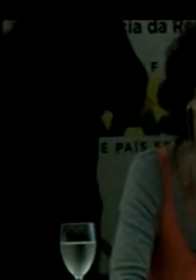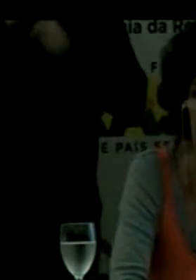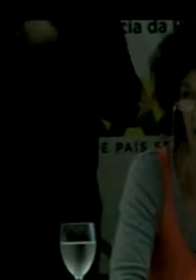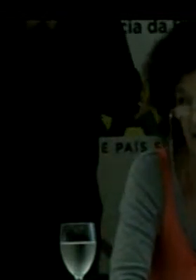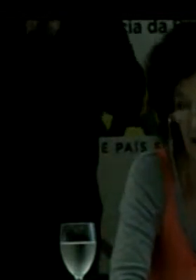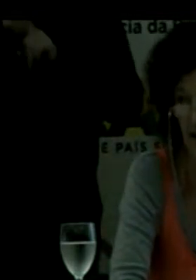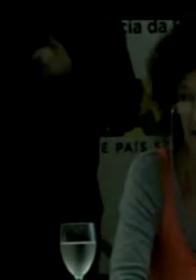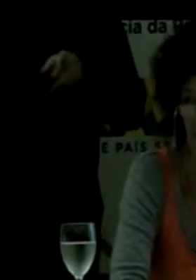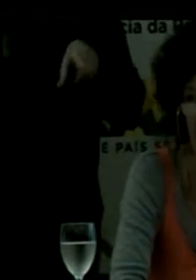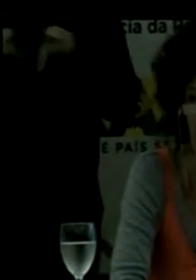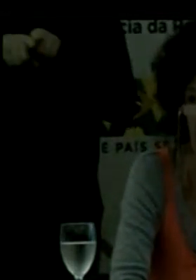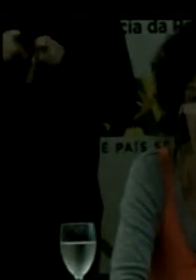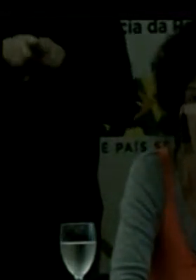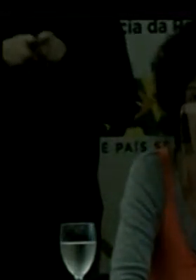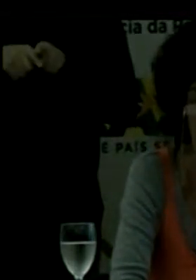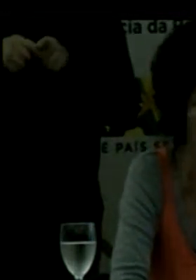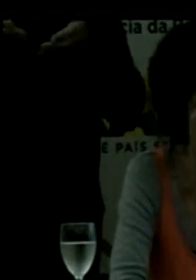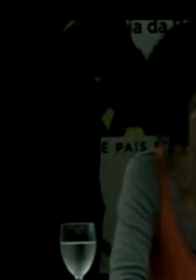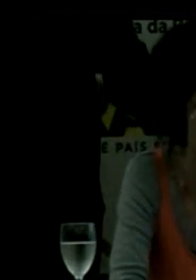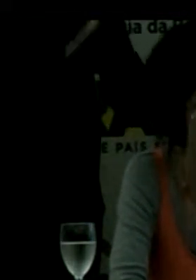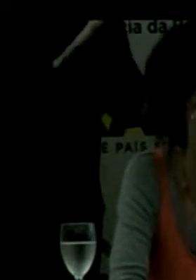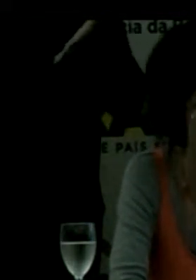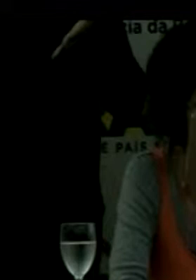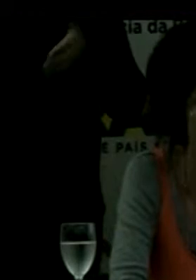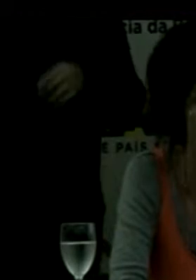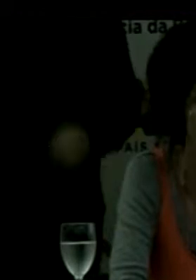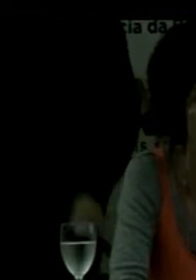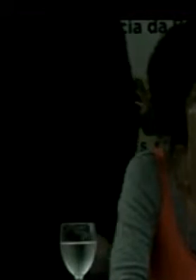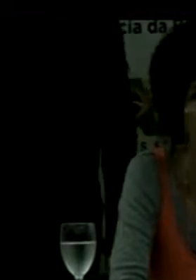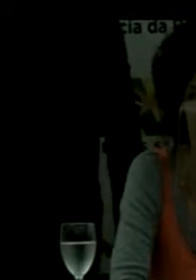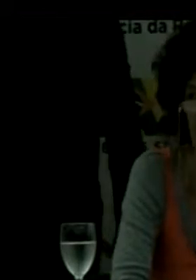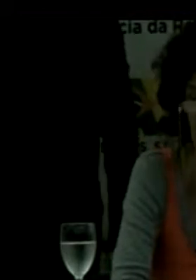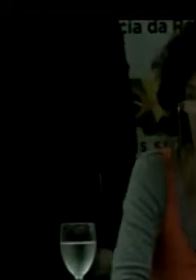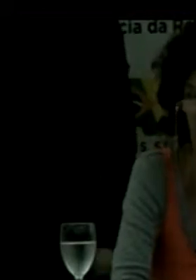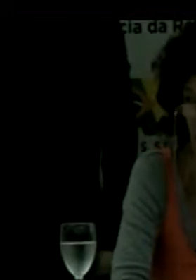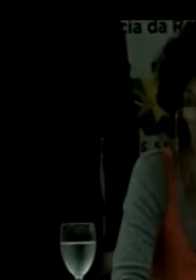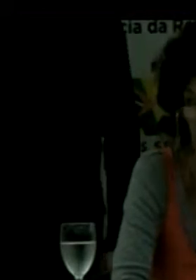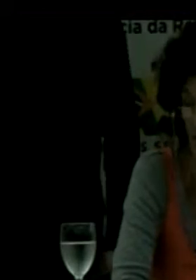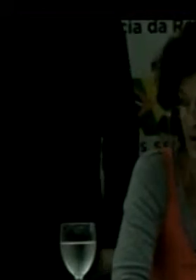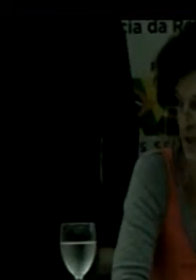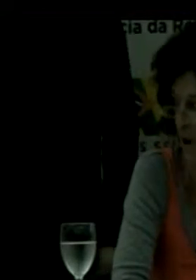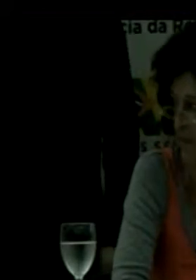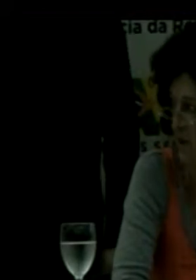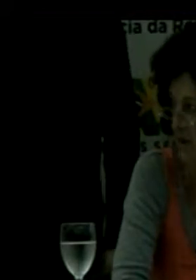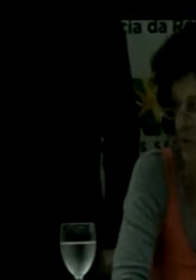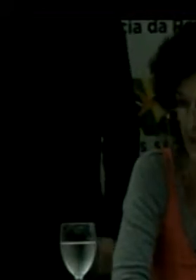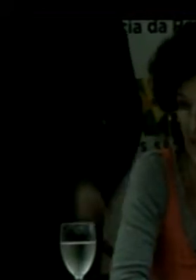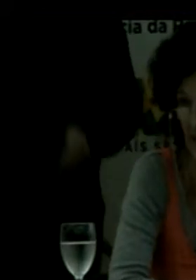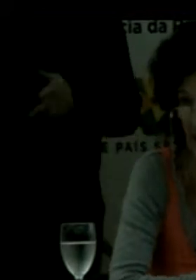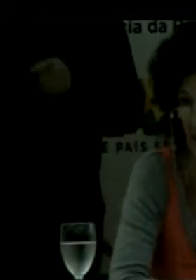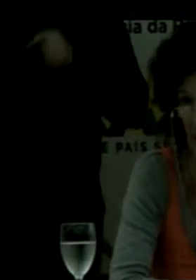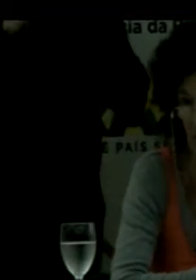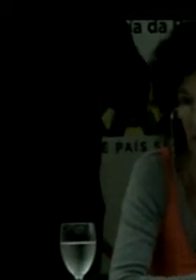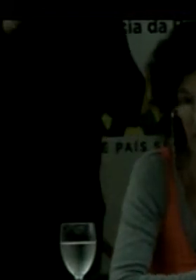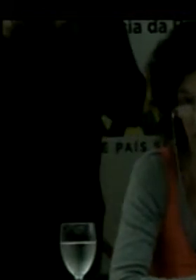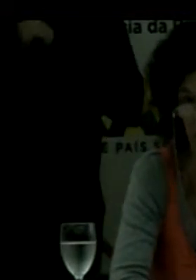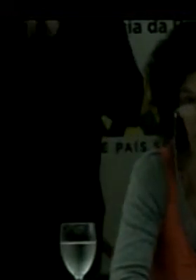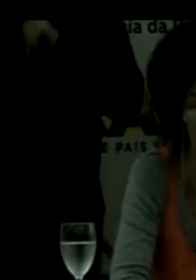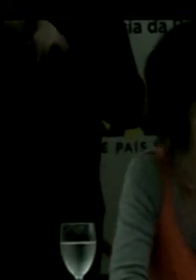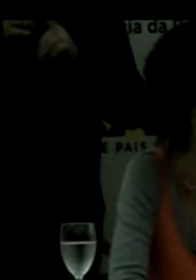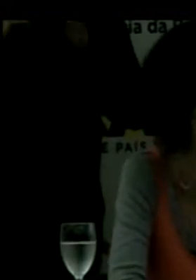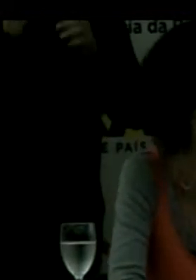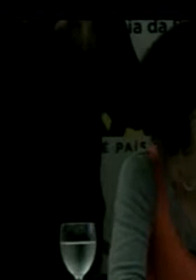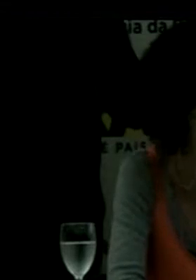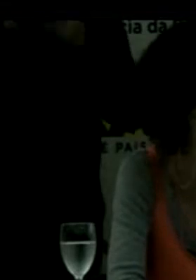que transparência não é necessariamente prestação de contas, falamos assim no controle social mesmo, dele ter o próprio